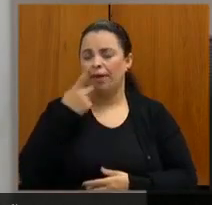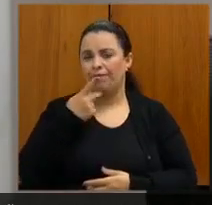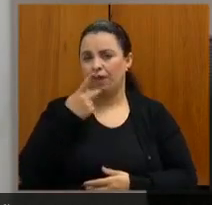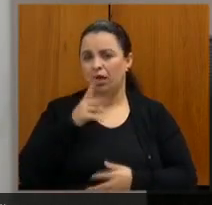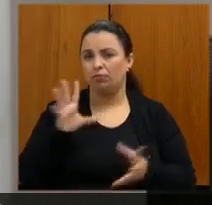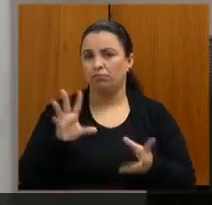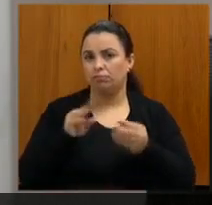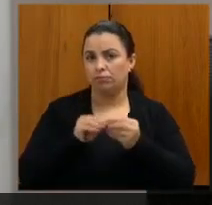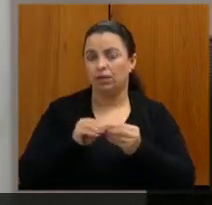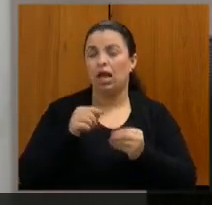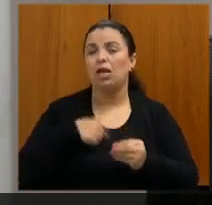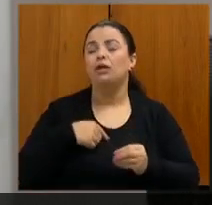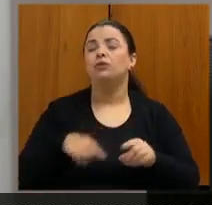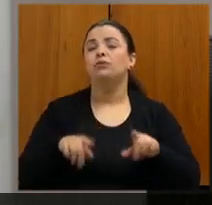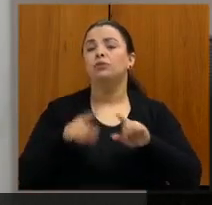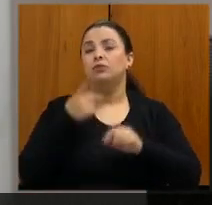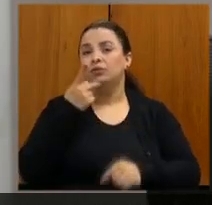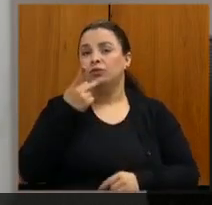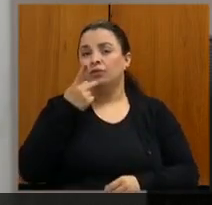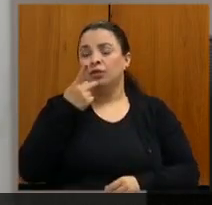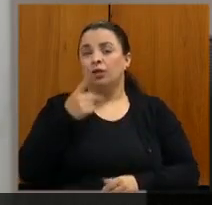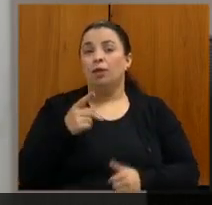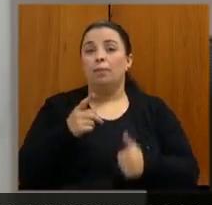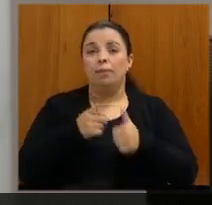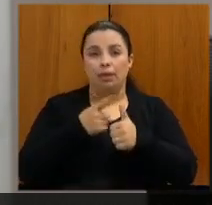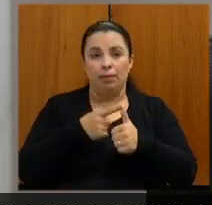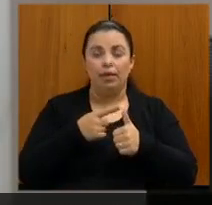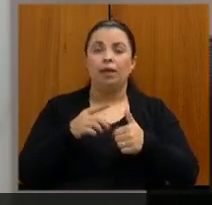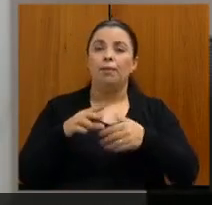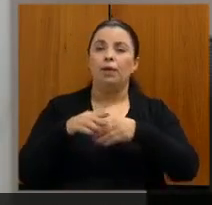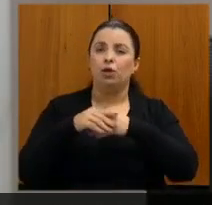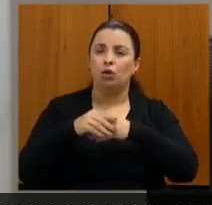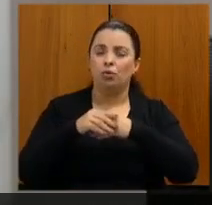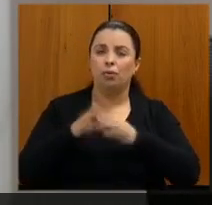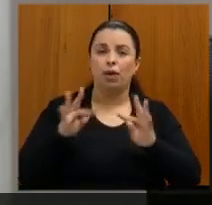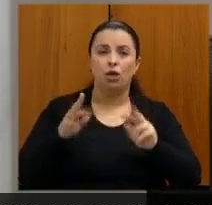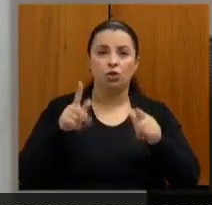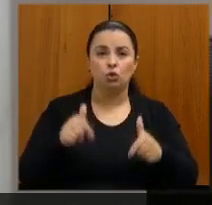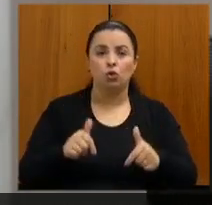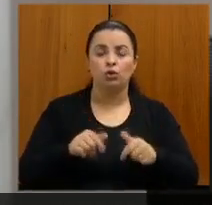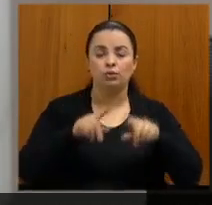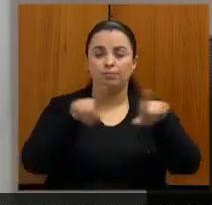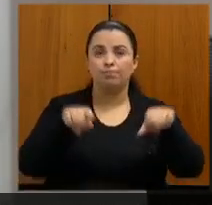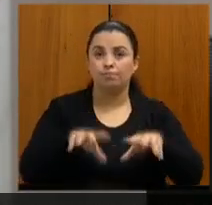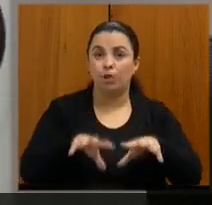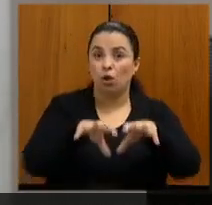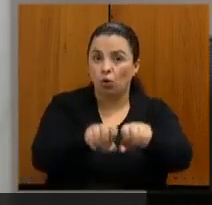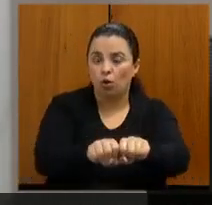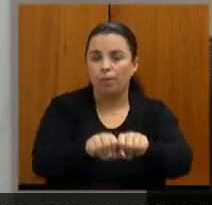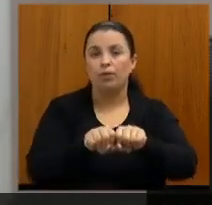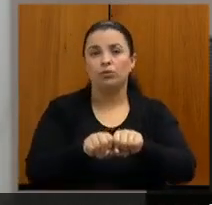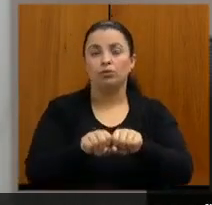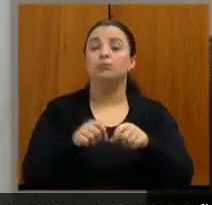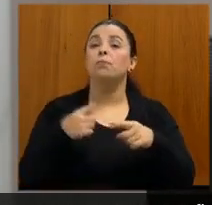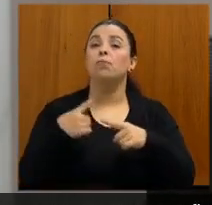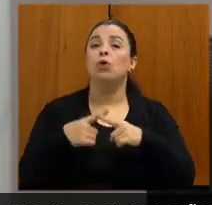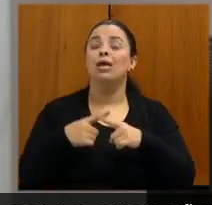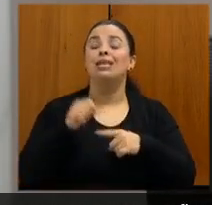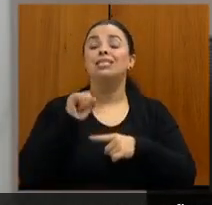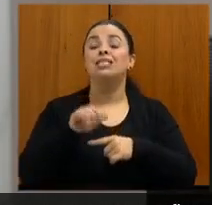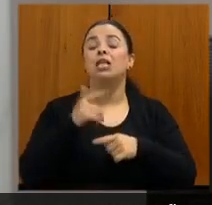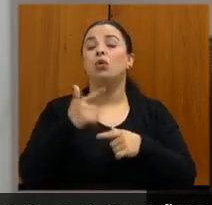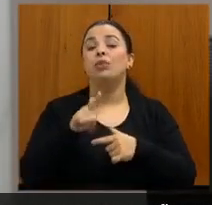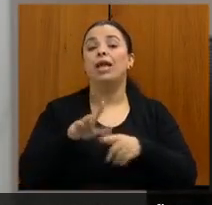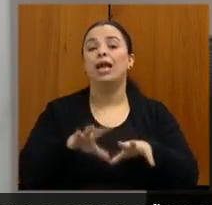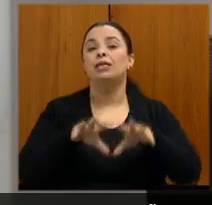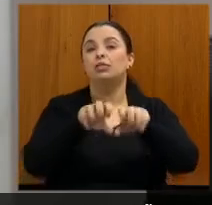aqui a minha primeiro a minha saudação a todas as ocupações porque se não fossem as